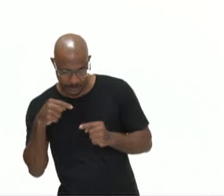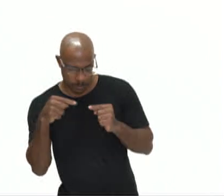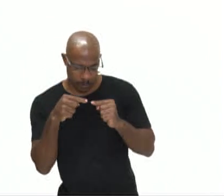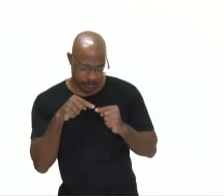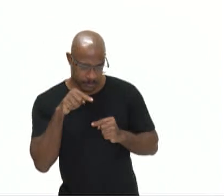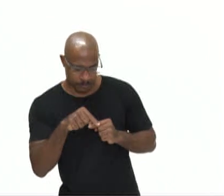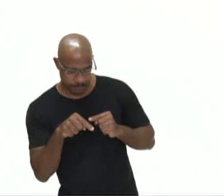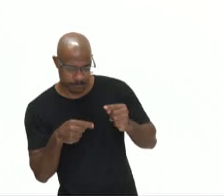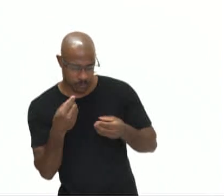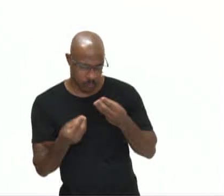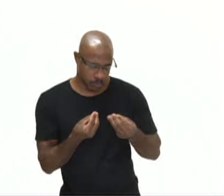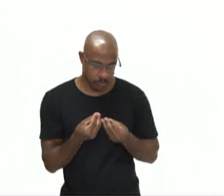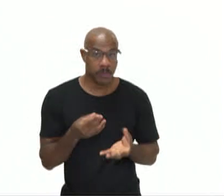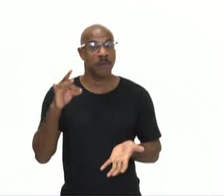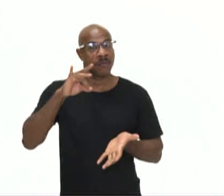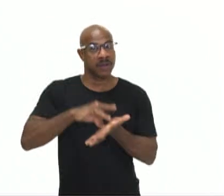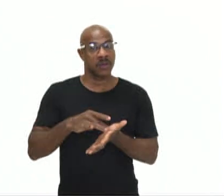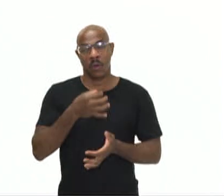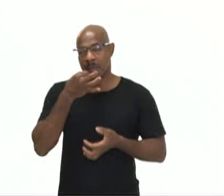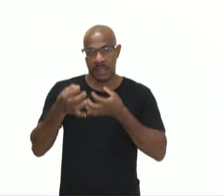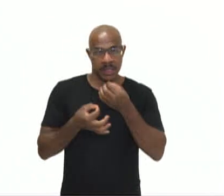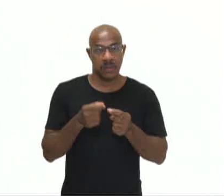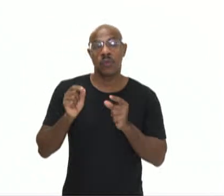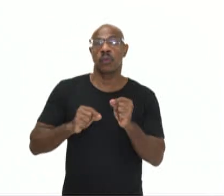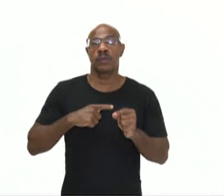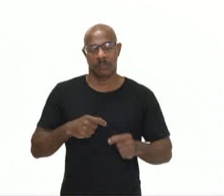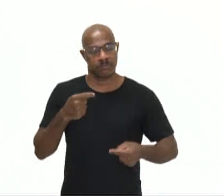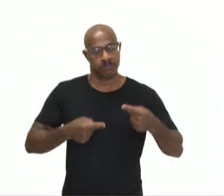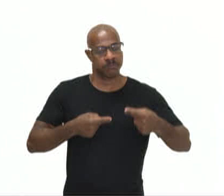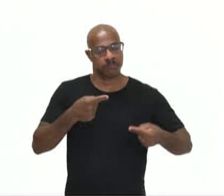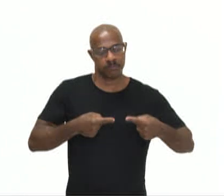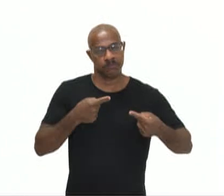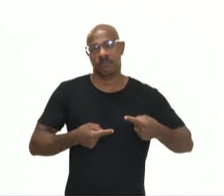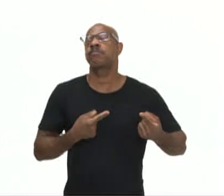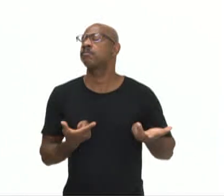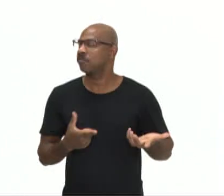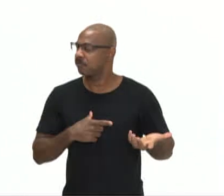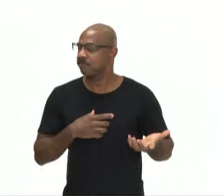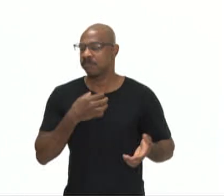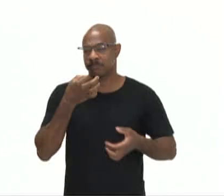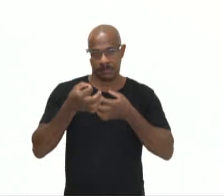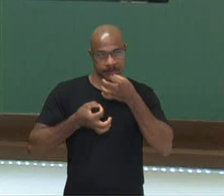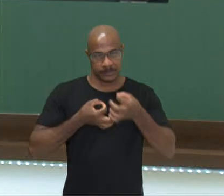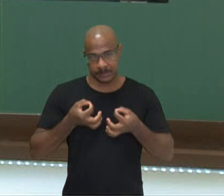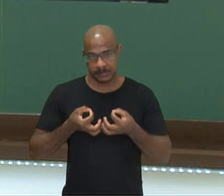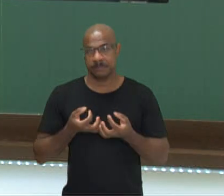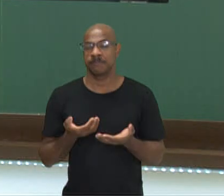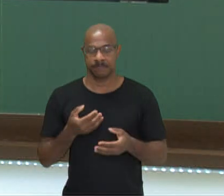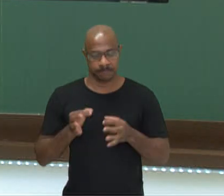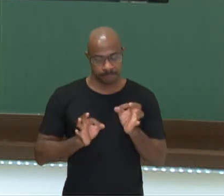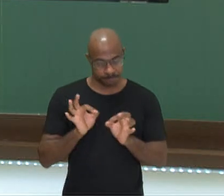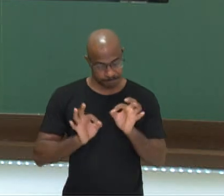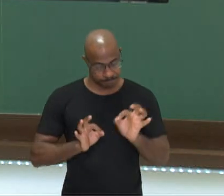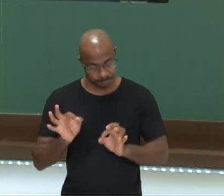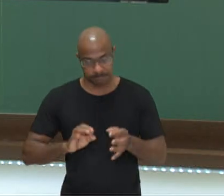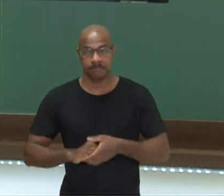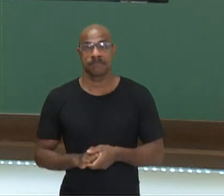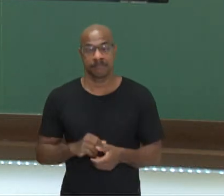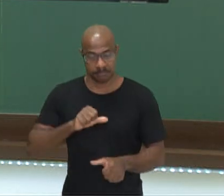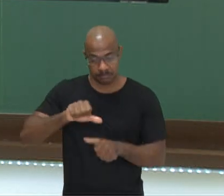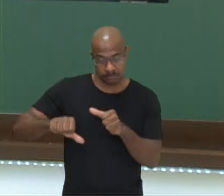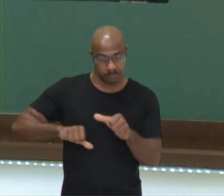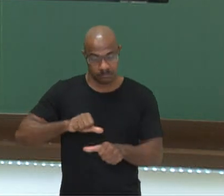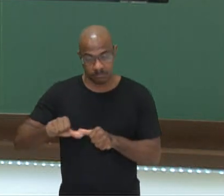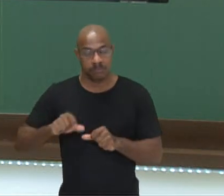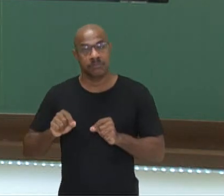validade dessas opiniões dá-se em função do discurso argumentativo elaborado. Isso mesmo. Então, a mudança de